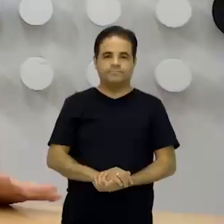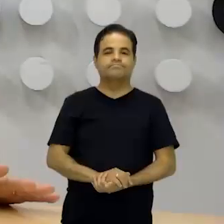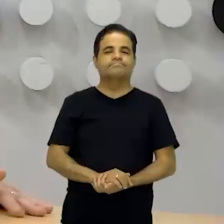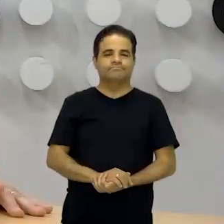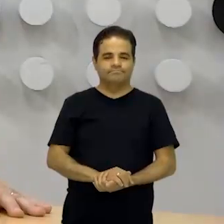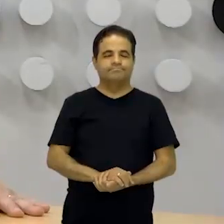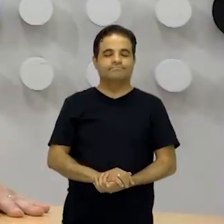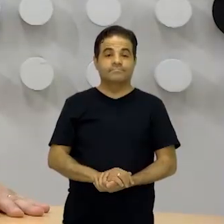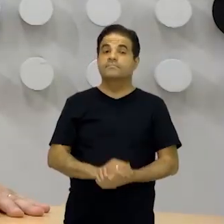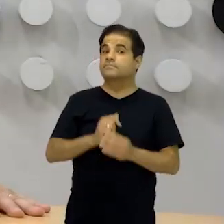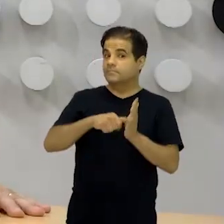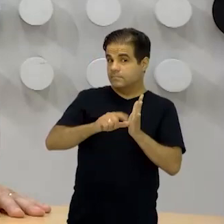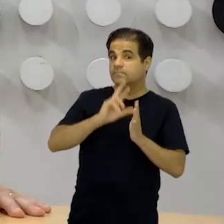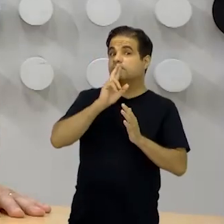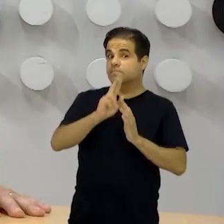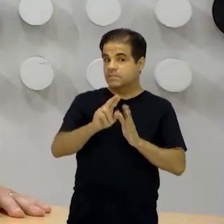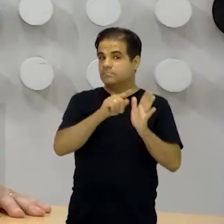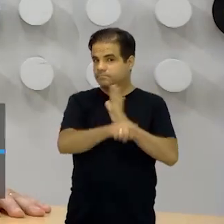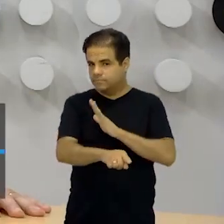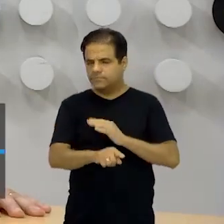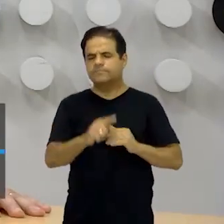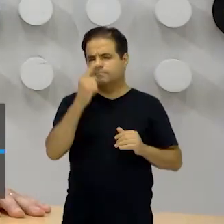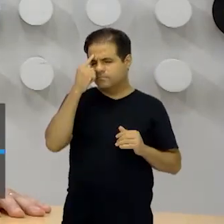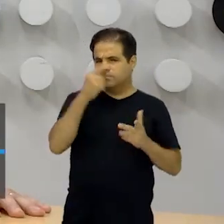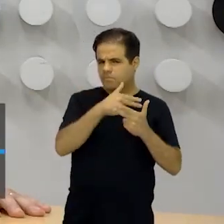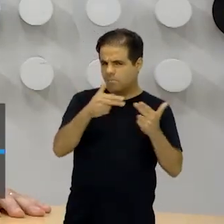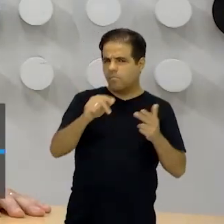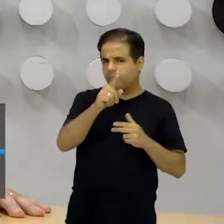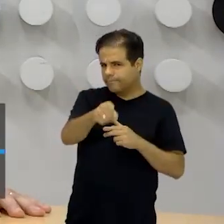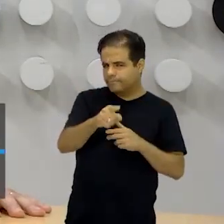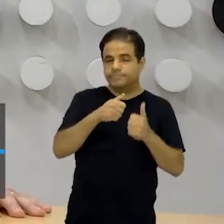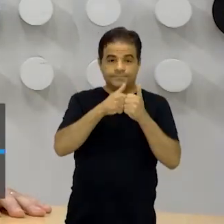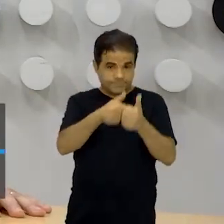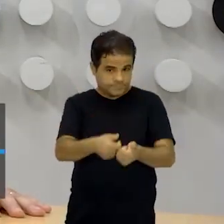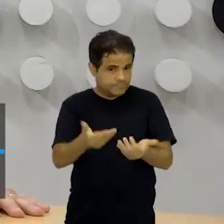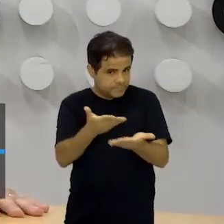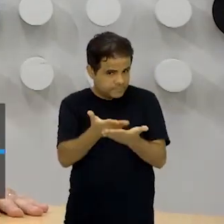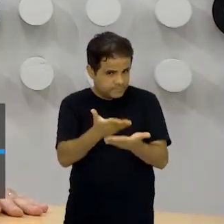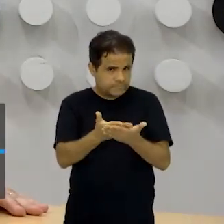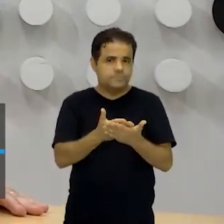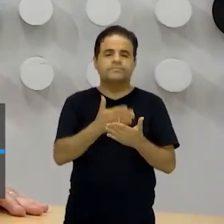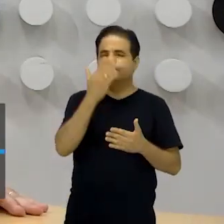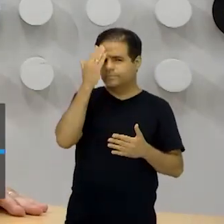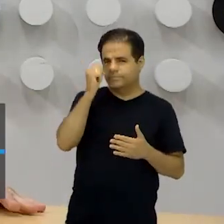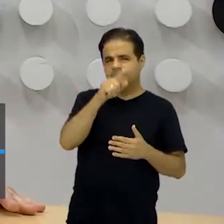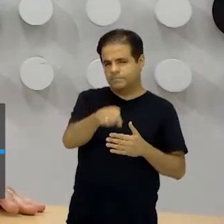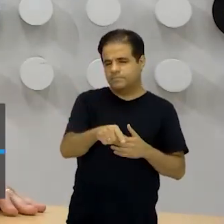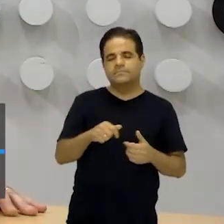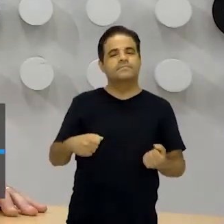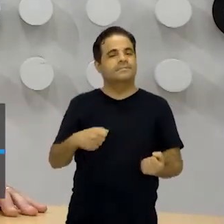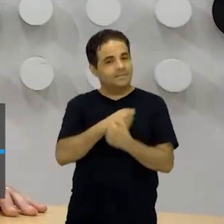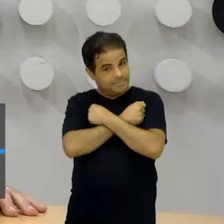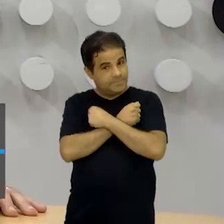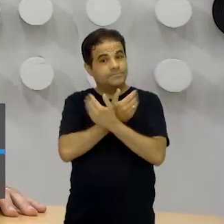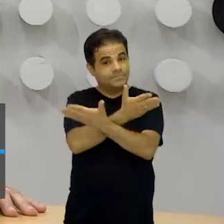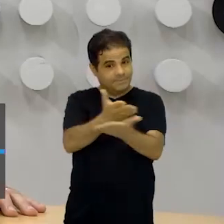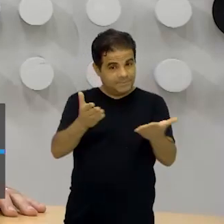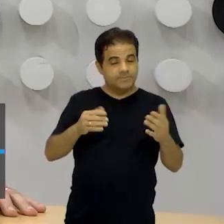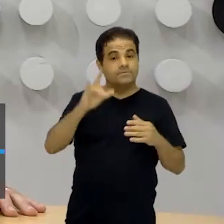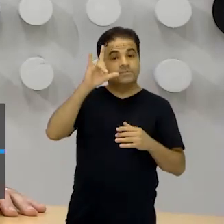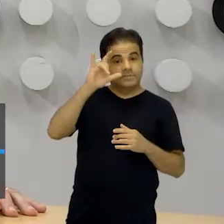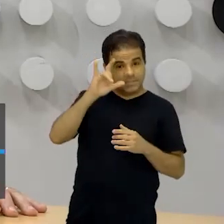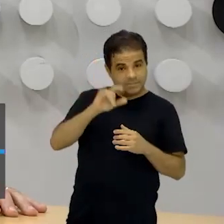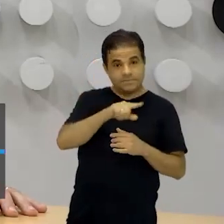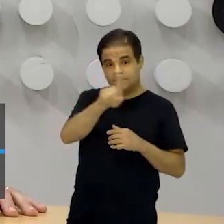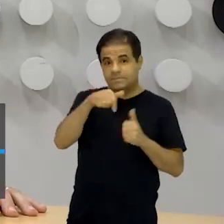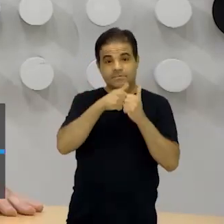Opa, antes de responder o quiz, uma coisinha. Você de Angola que acompanha a nossa aula, eu sei que vocês acompanham a nossa aula. Um grande abraço para vocês. Olha, lá no Instagram vocês